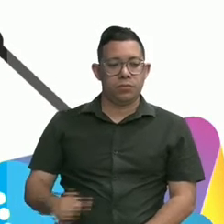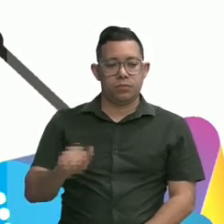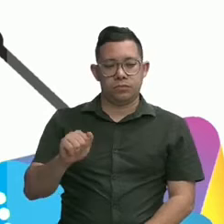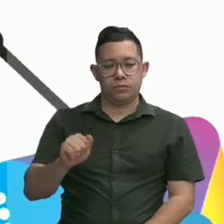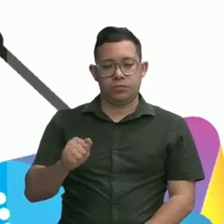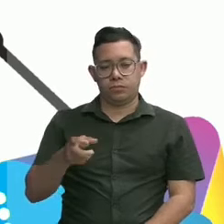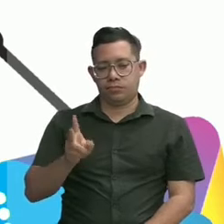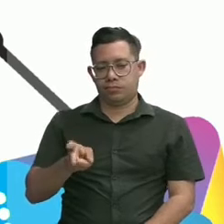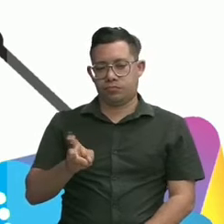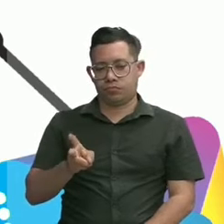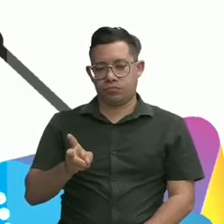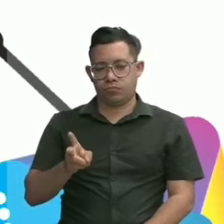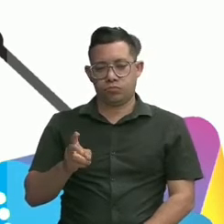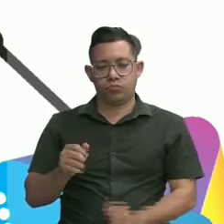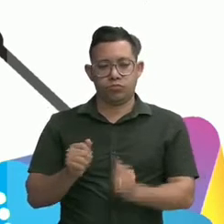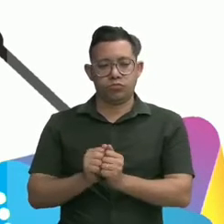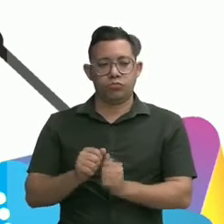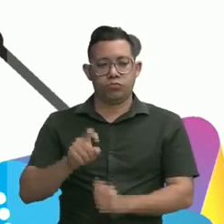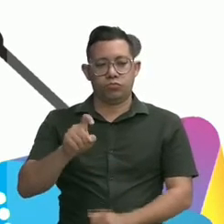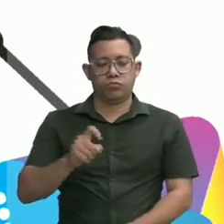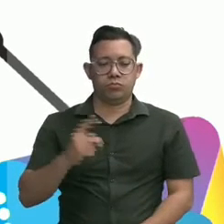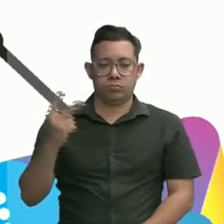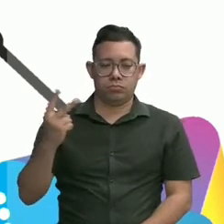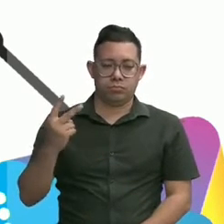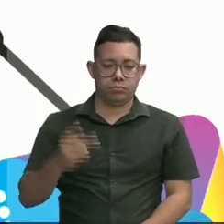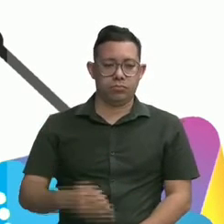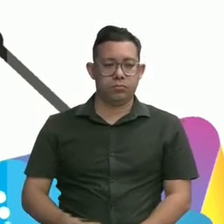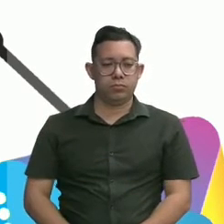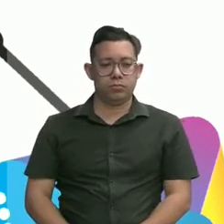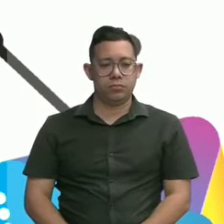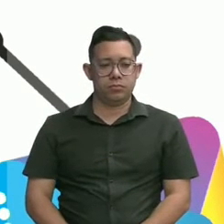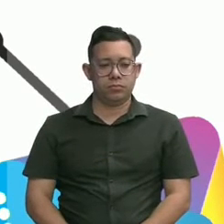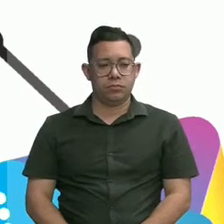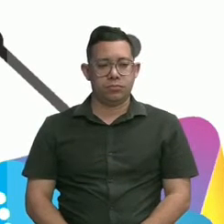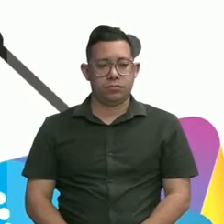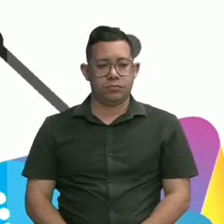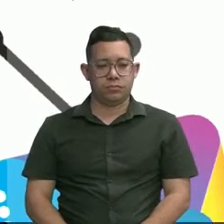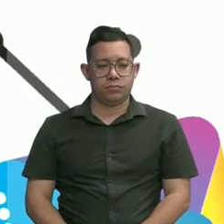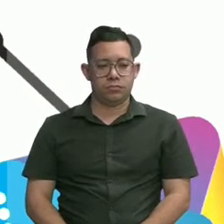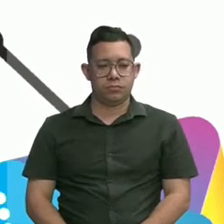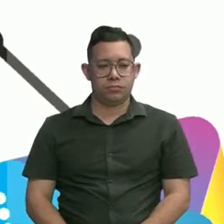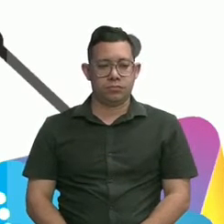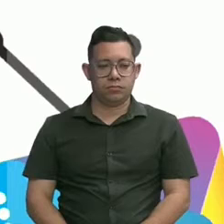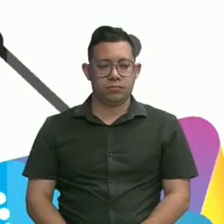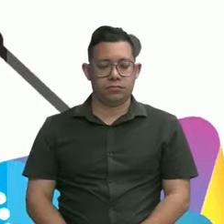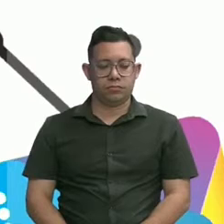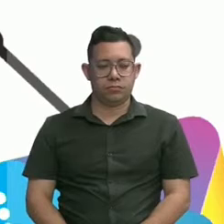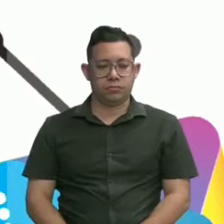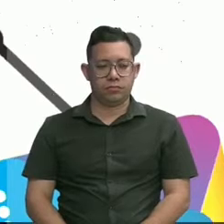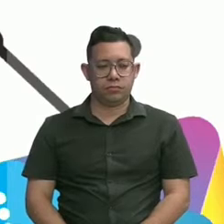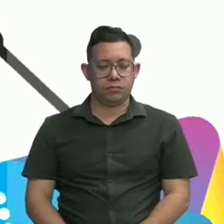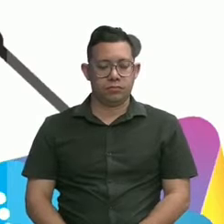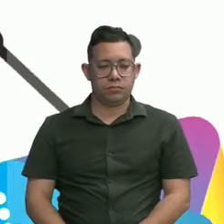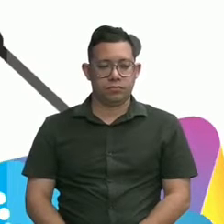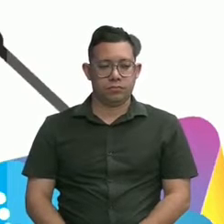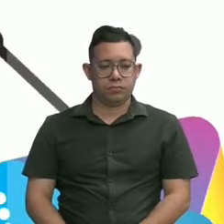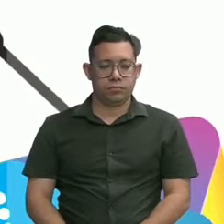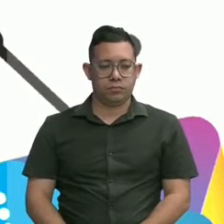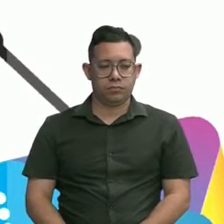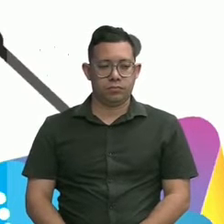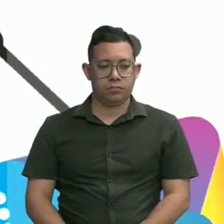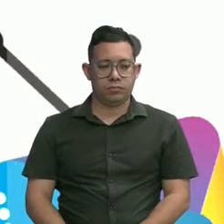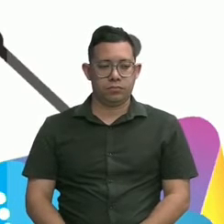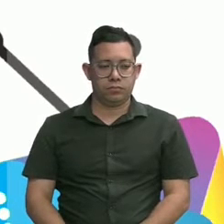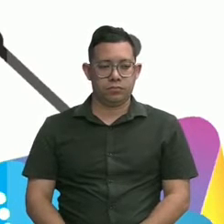com o x ao quadrado então a vale5 se o alho é diferente de zero o x ao quadrado tá aqui